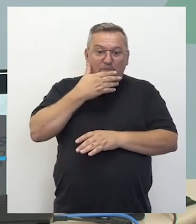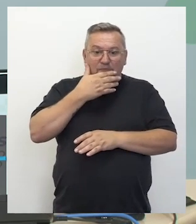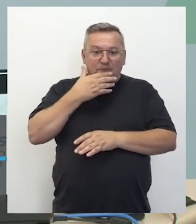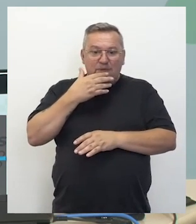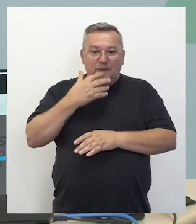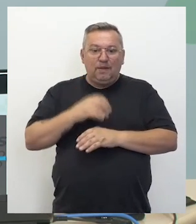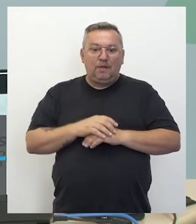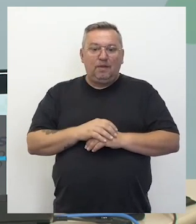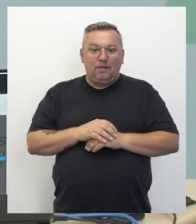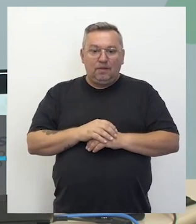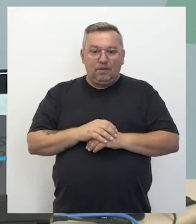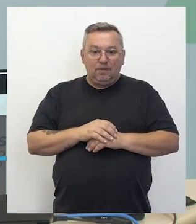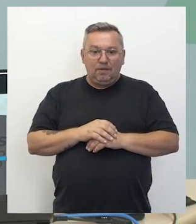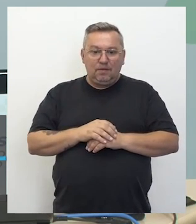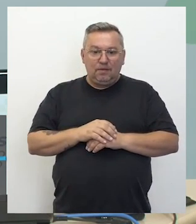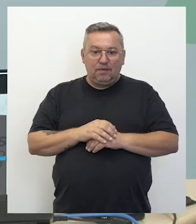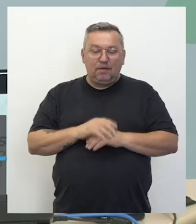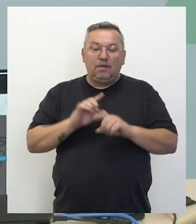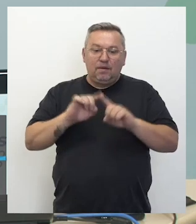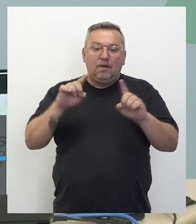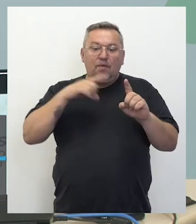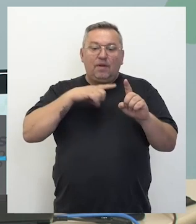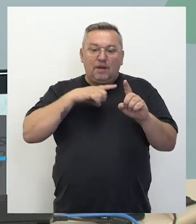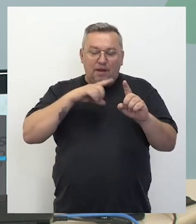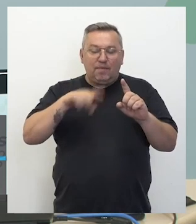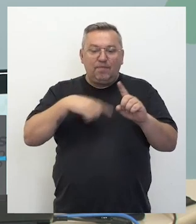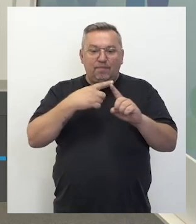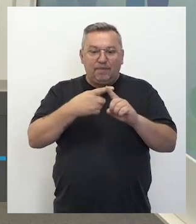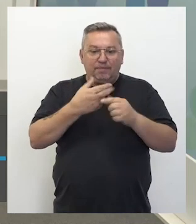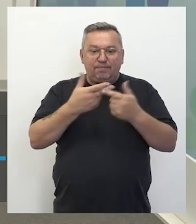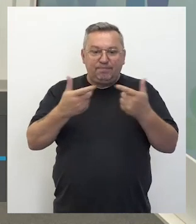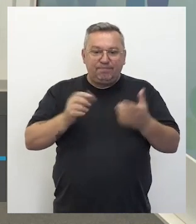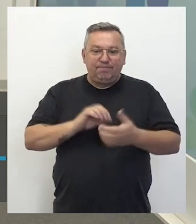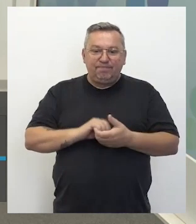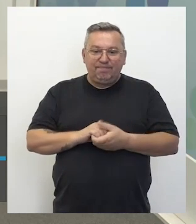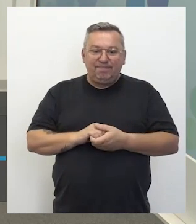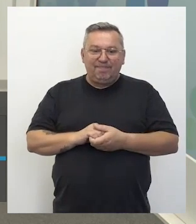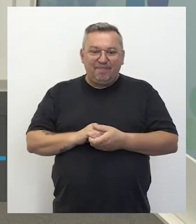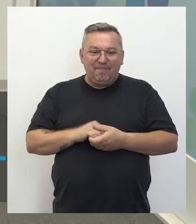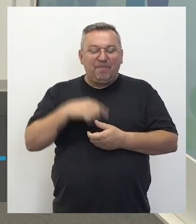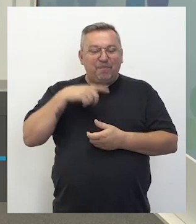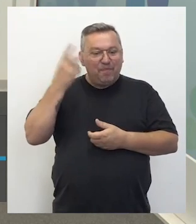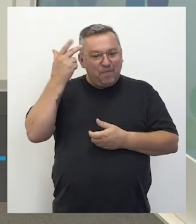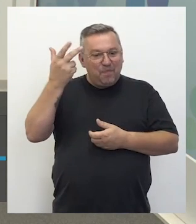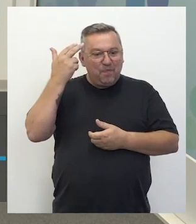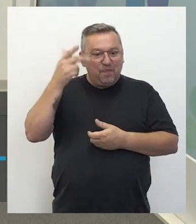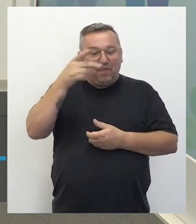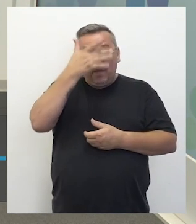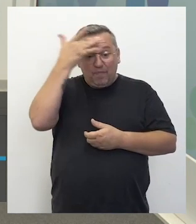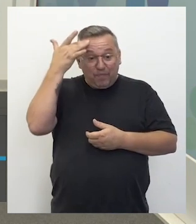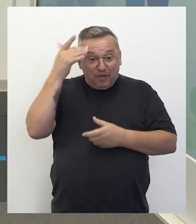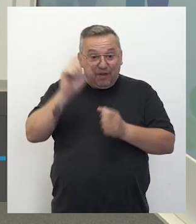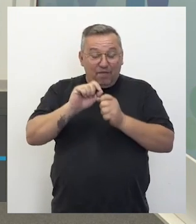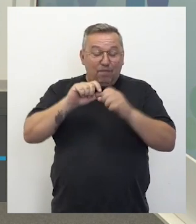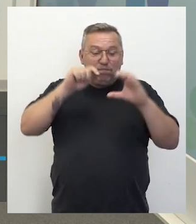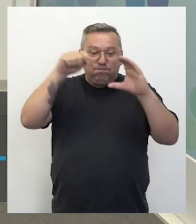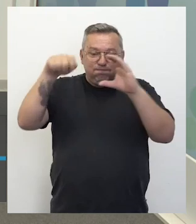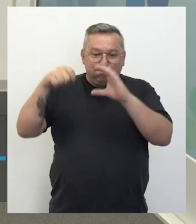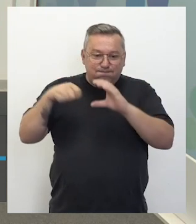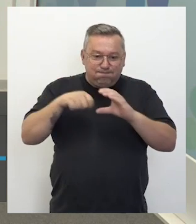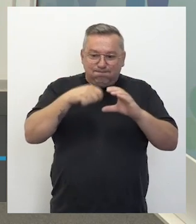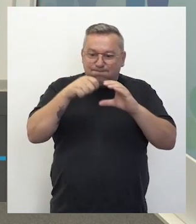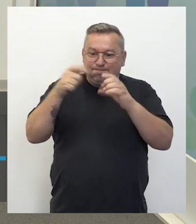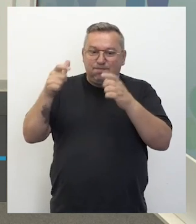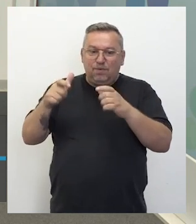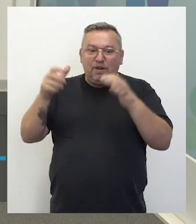no deserto mesmo. Entendeu? Então tem imenso, né, gente? Que normalmente as pessoas que vão fazer filmagem tal, vão no lugar